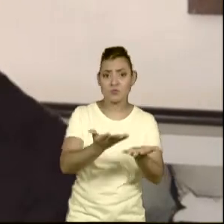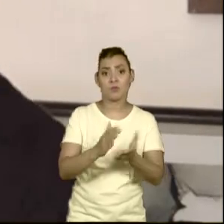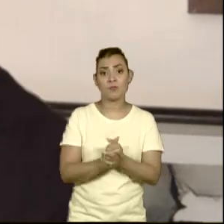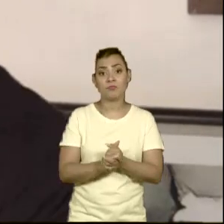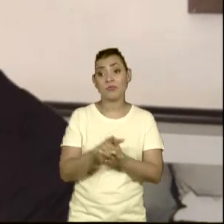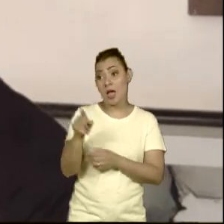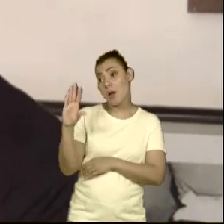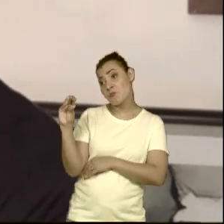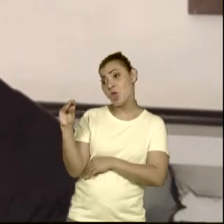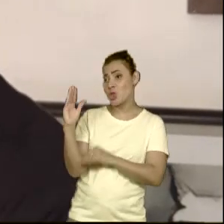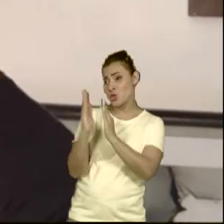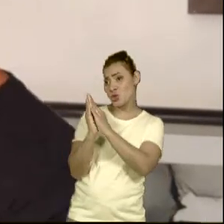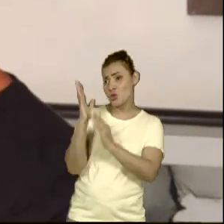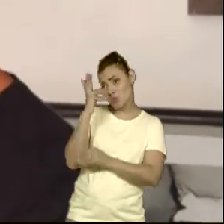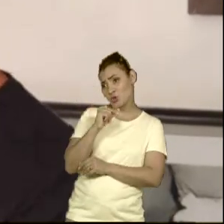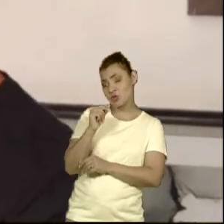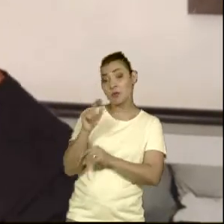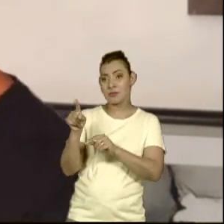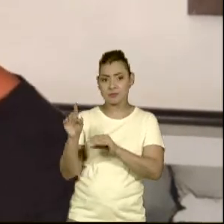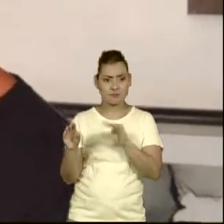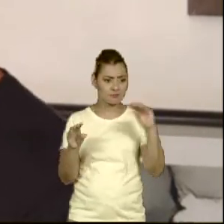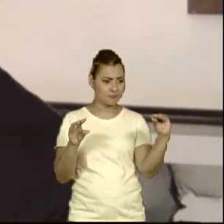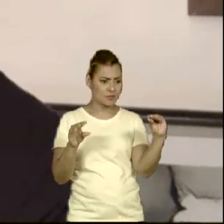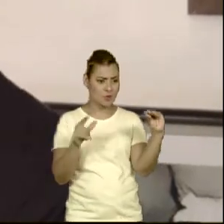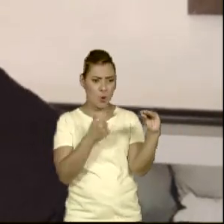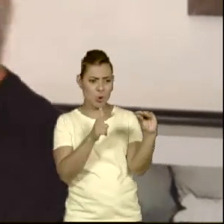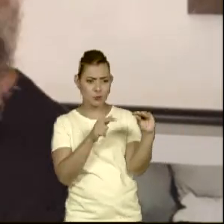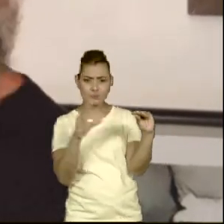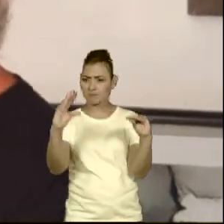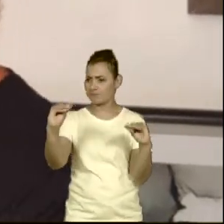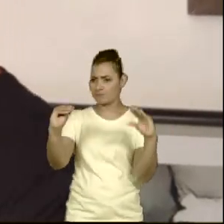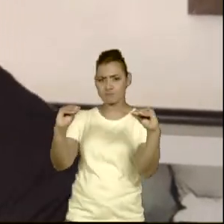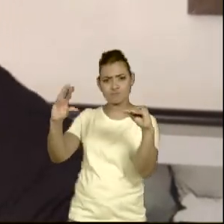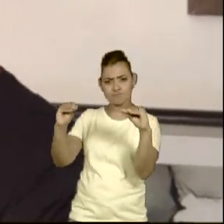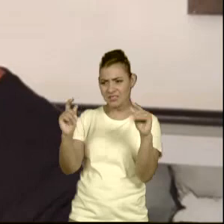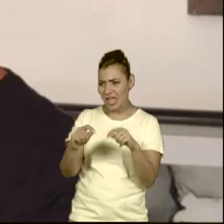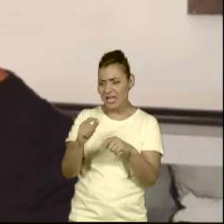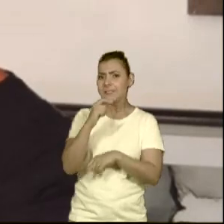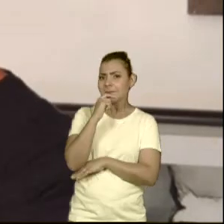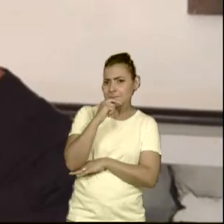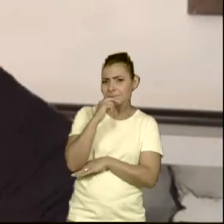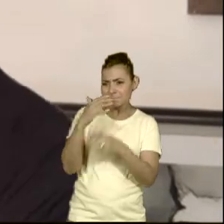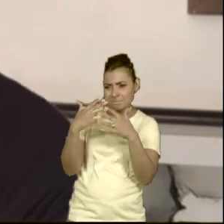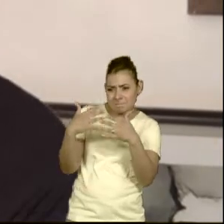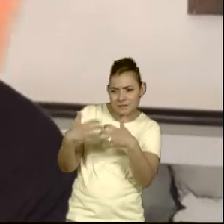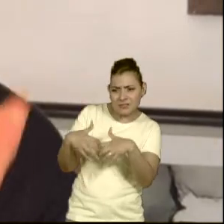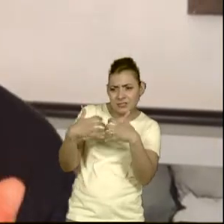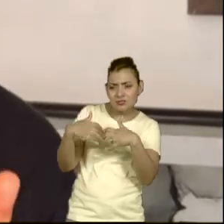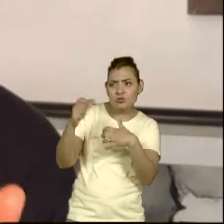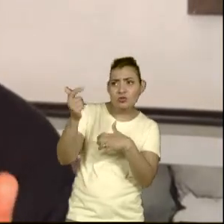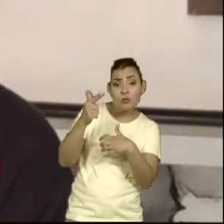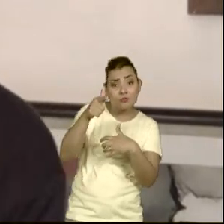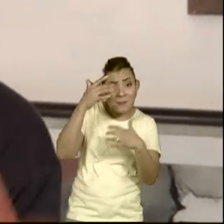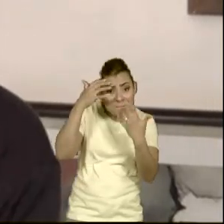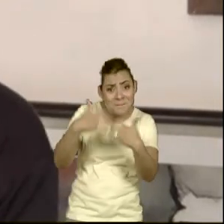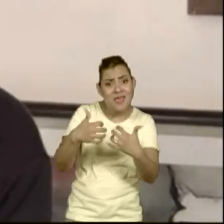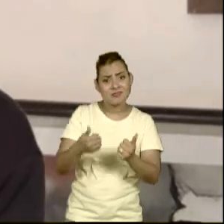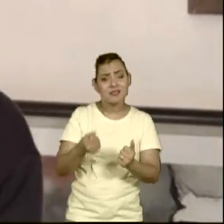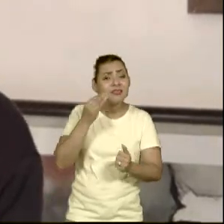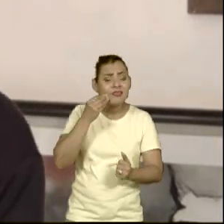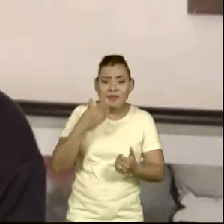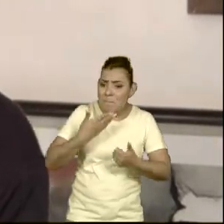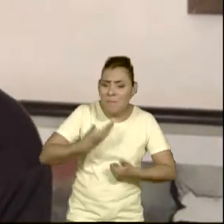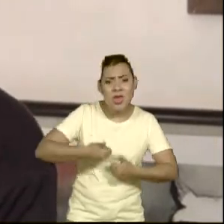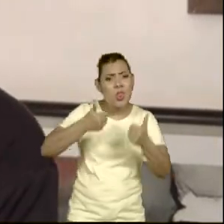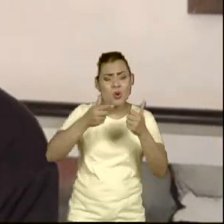vou pôr o bonequinho aqui, é bonitinho? É, mas se você colocar ele ali, olha, tem um sol vindo dali, será que aquela luz... Pense, tente fazer